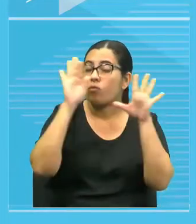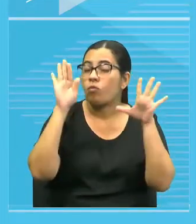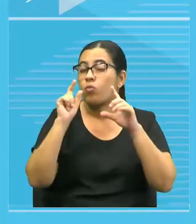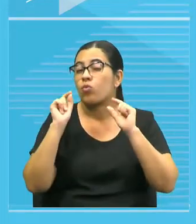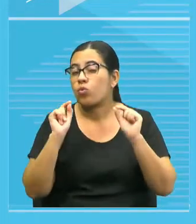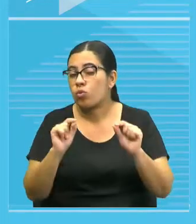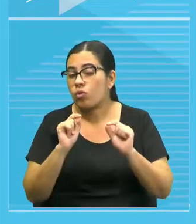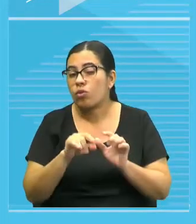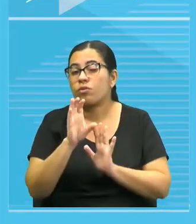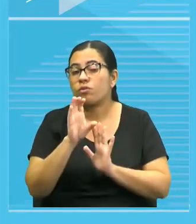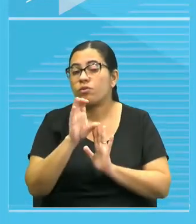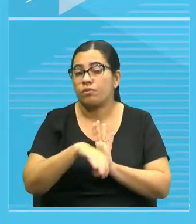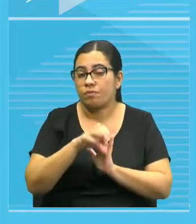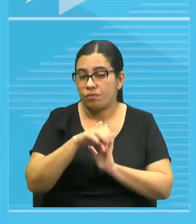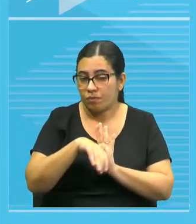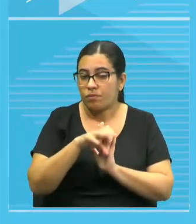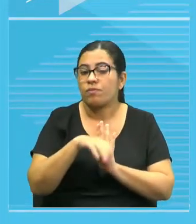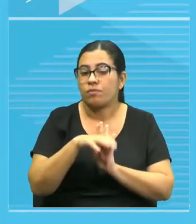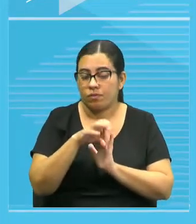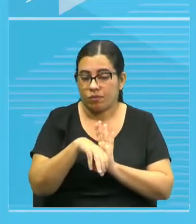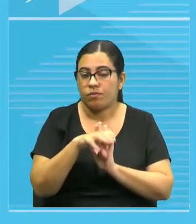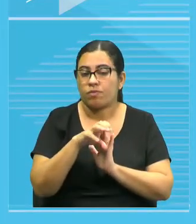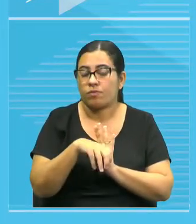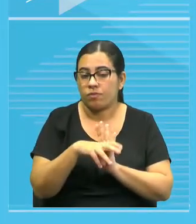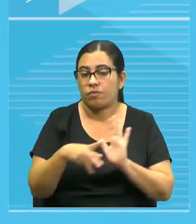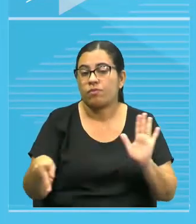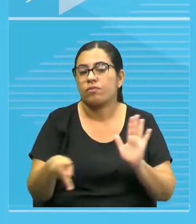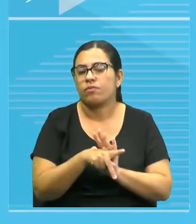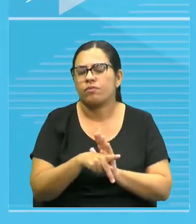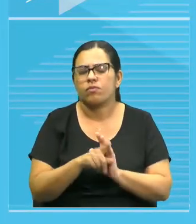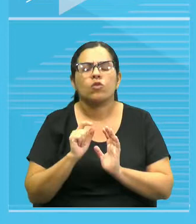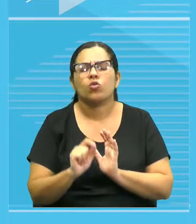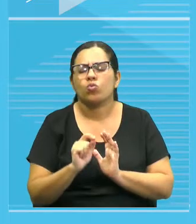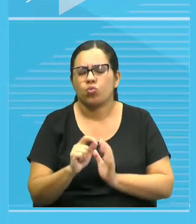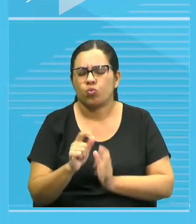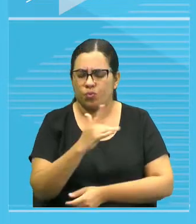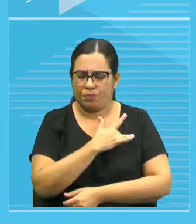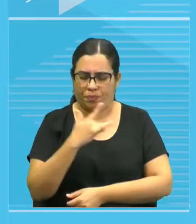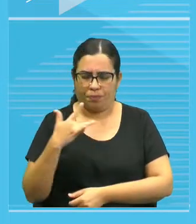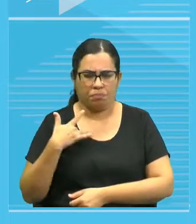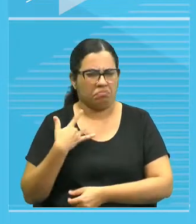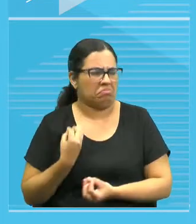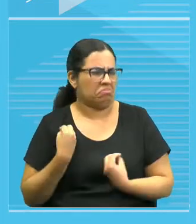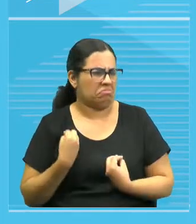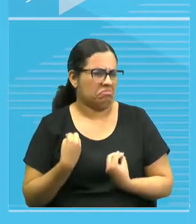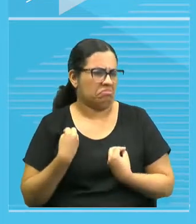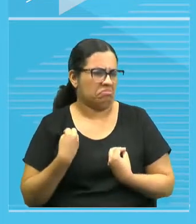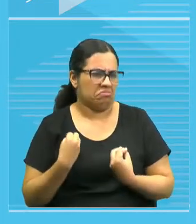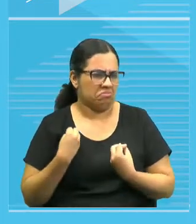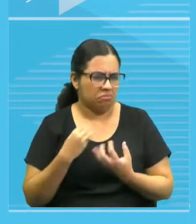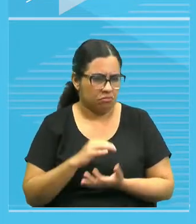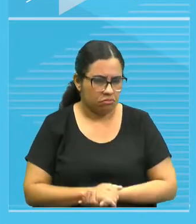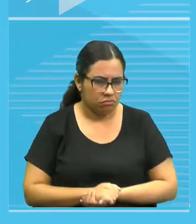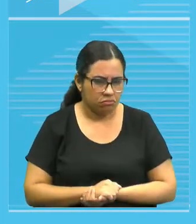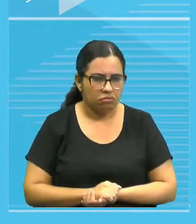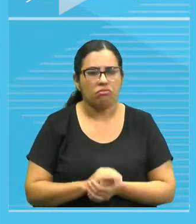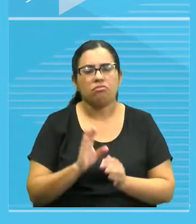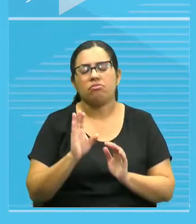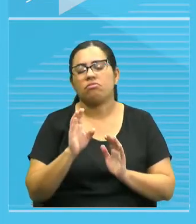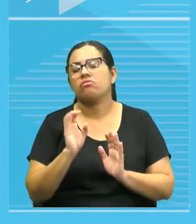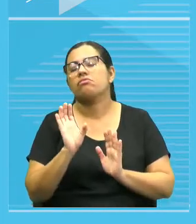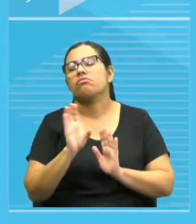conceito, realmente o conceito de saúde. Como assim, professor, o conceito de